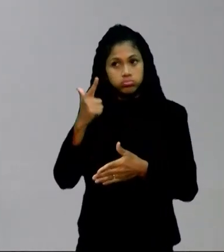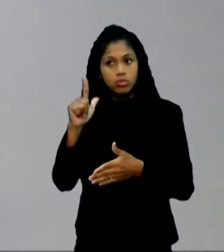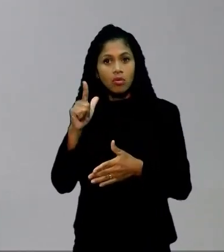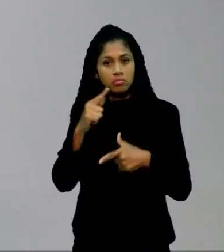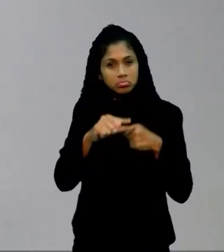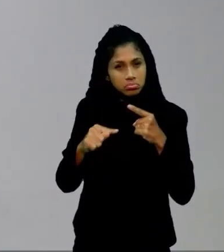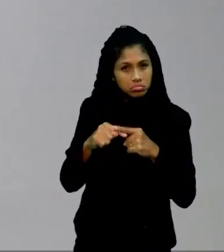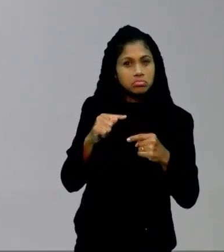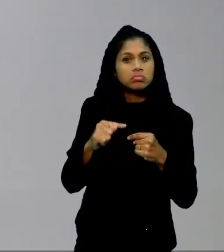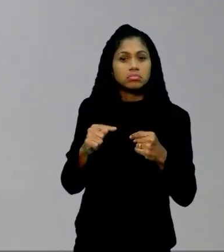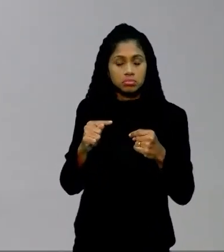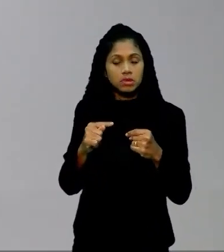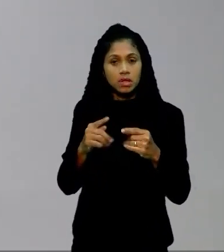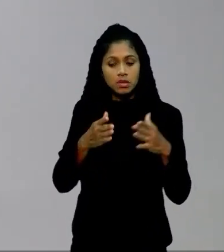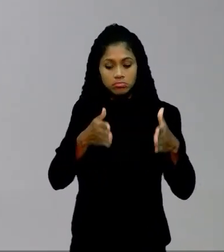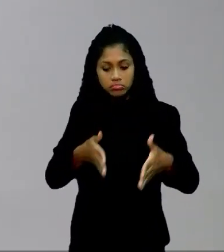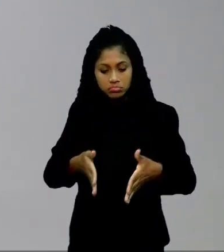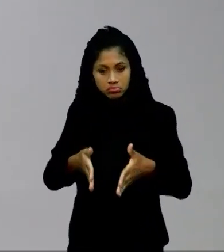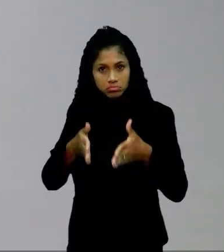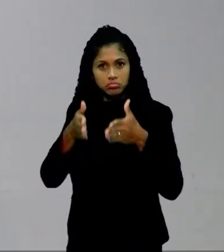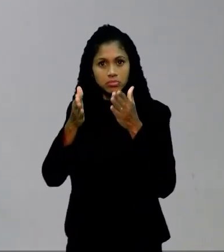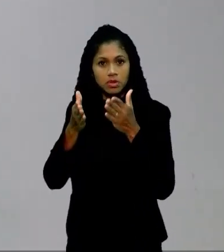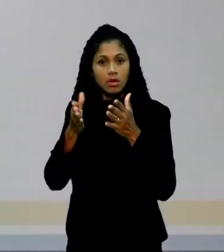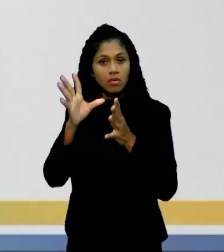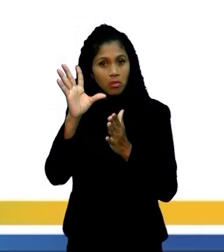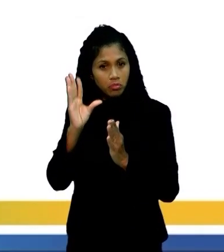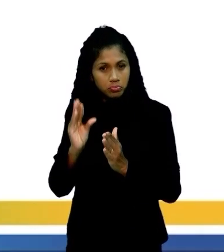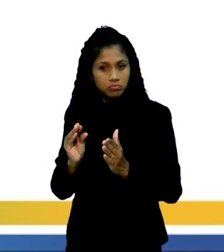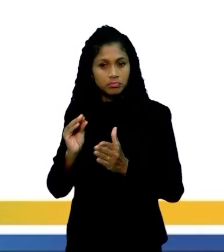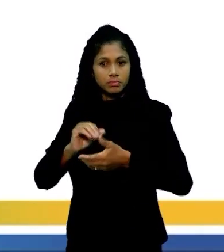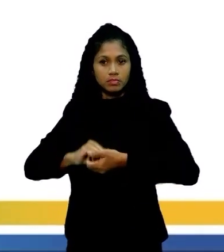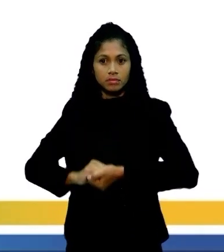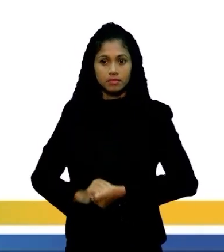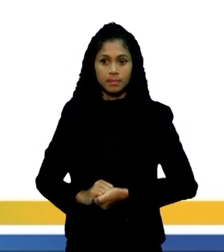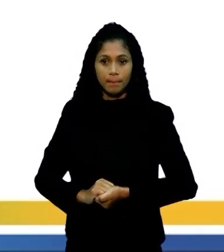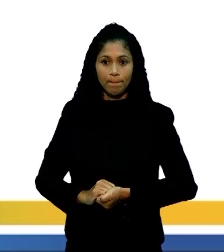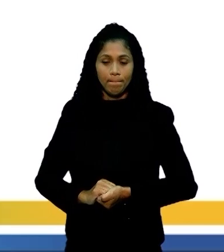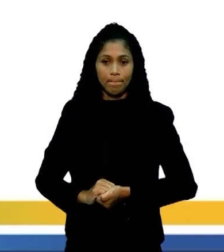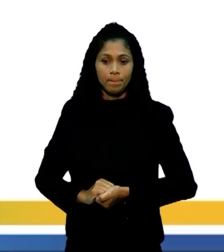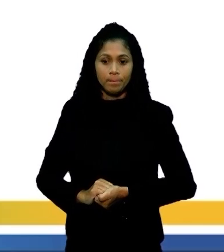assim sucessivamente. Certo?